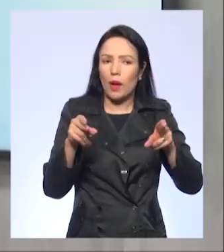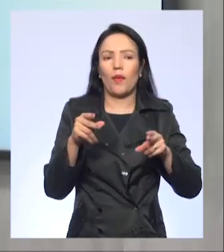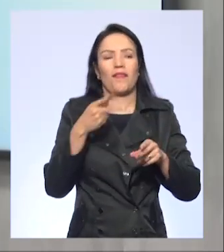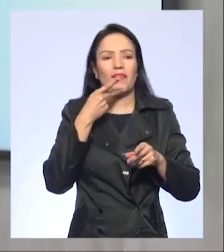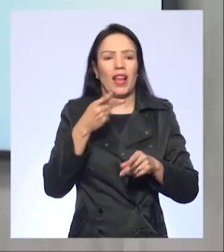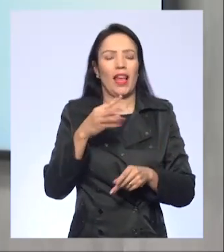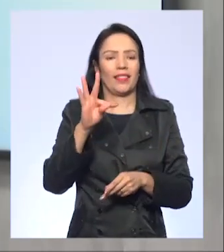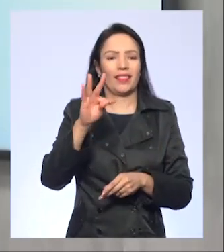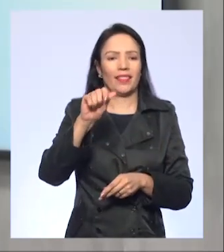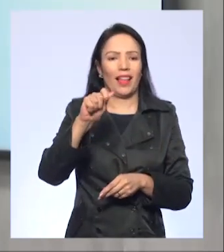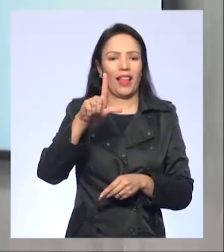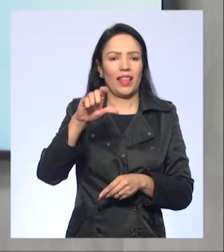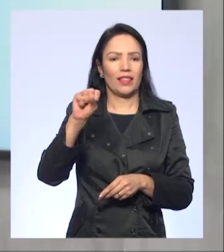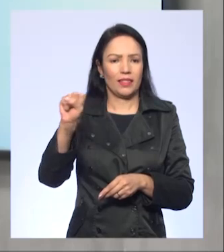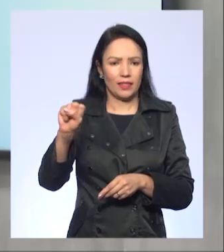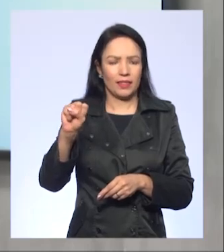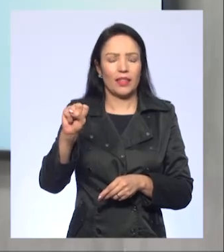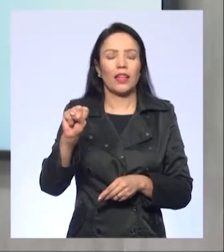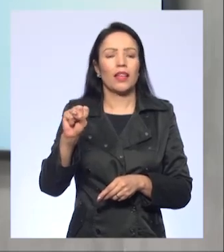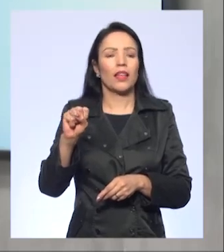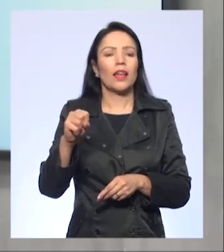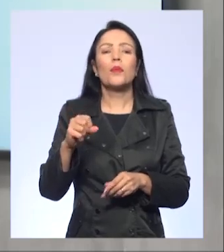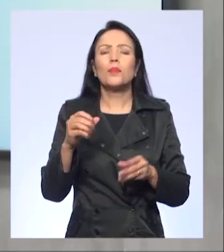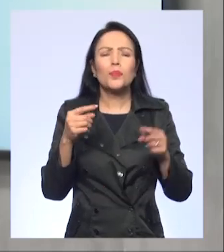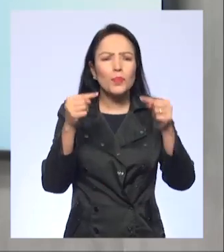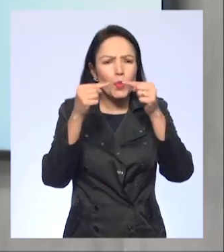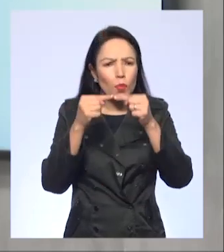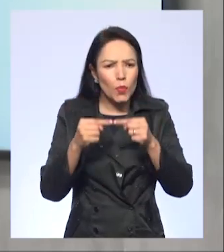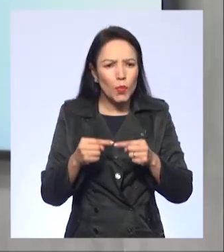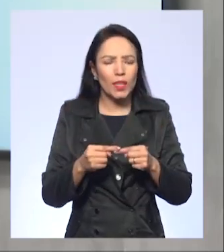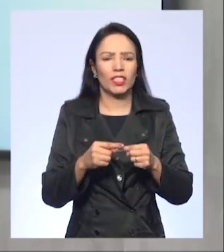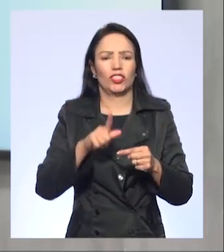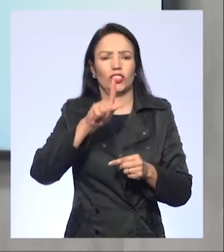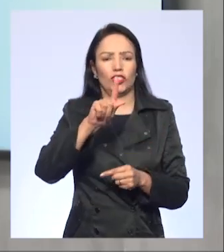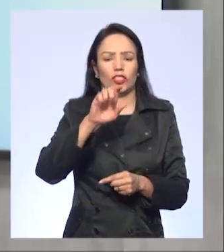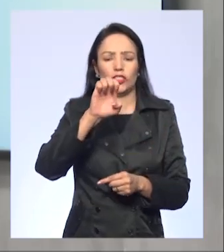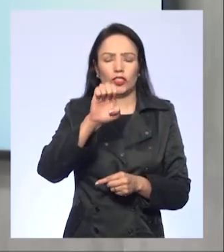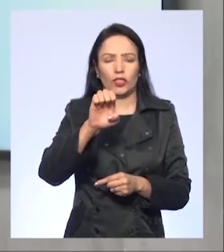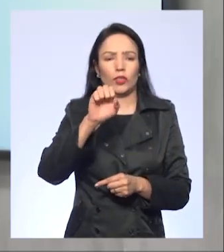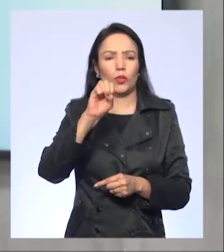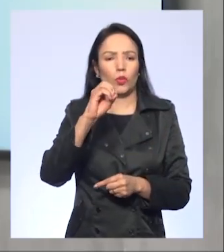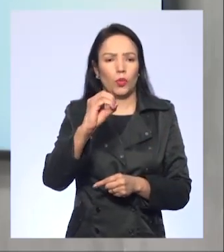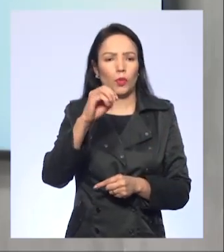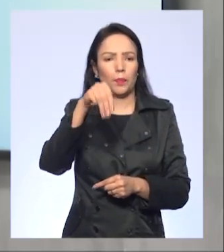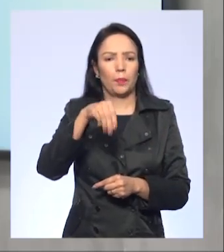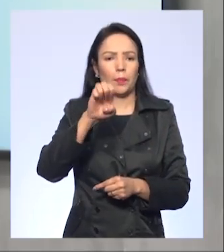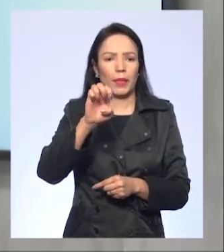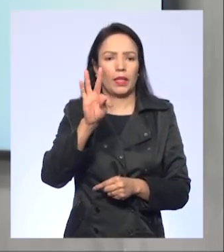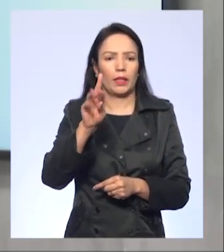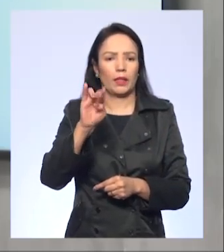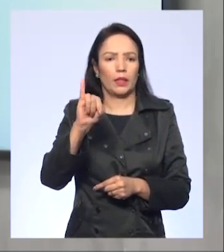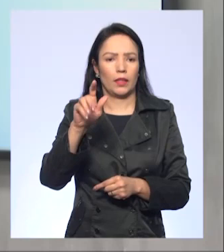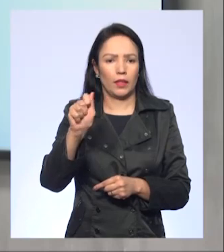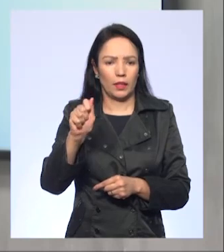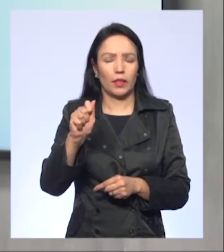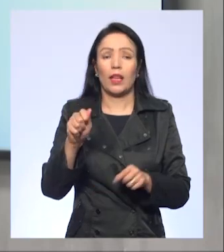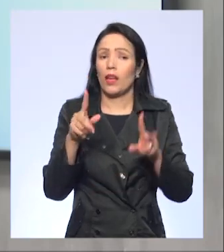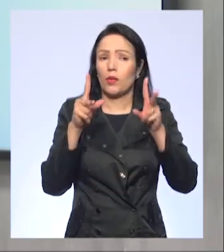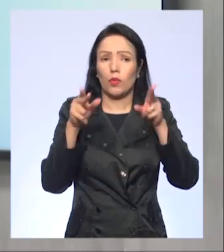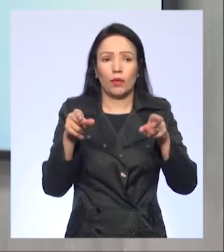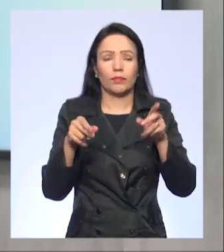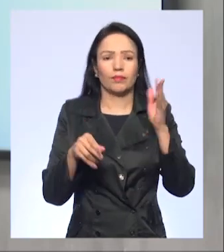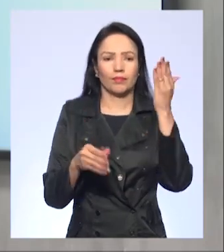ele é um teorema utilizado, né, aplicável na geometria plana, mas ele é um teorema que trata de razão e